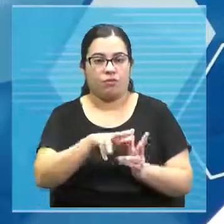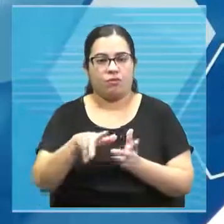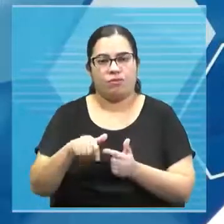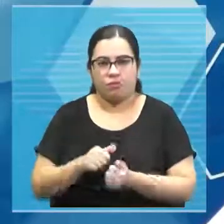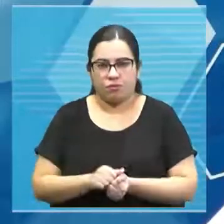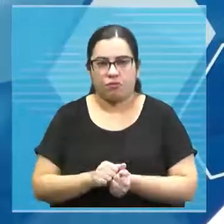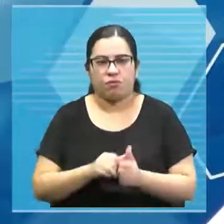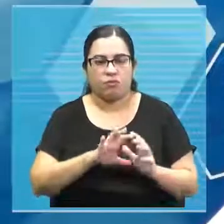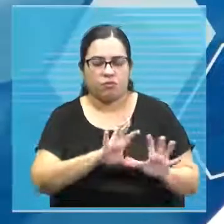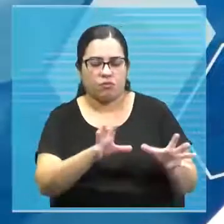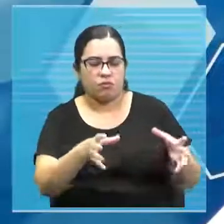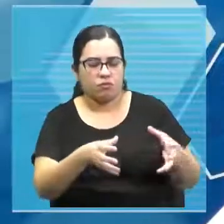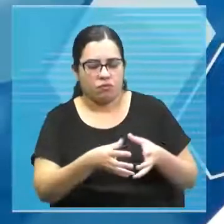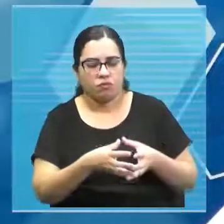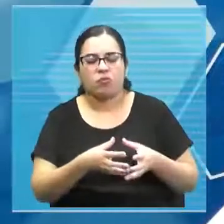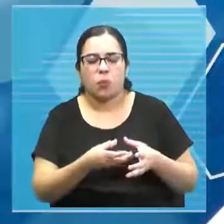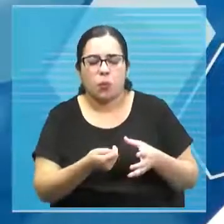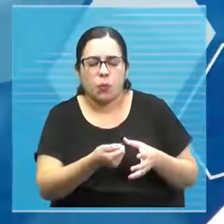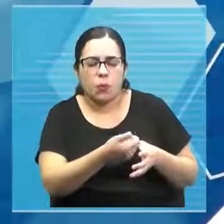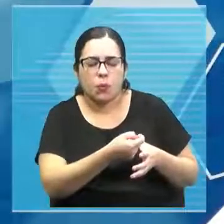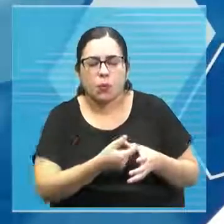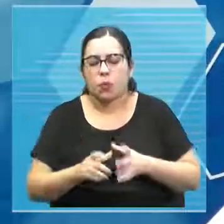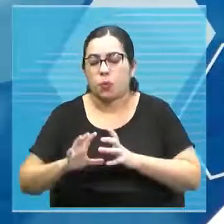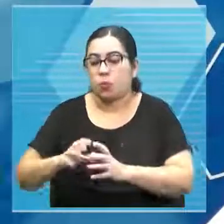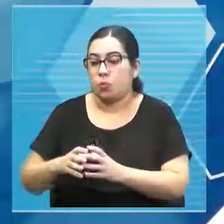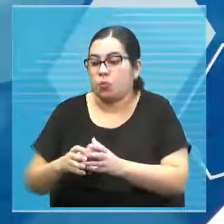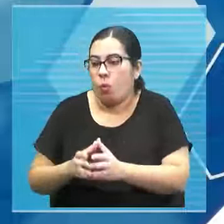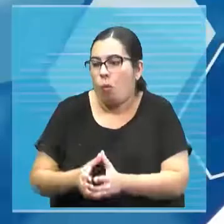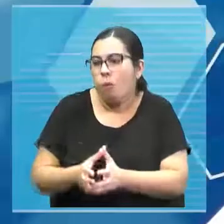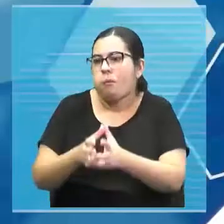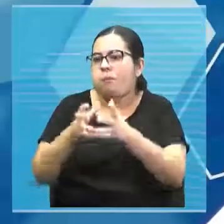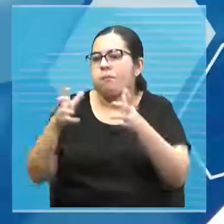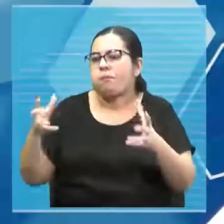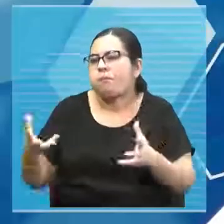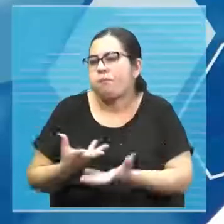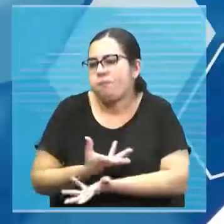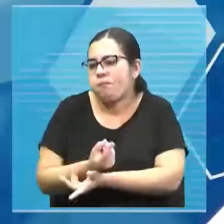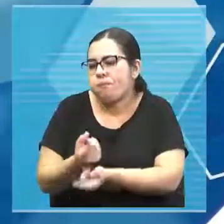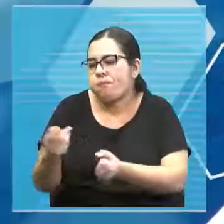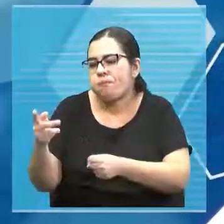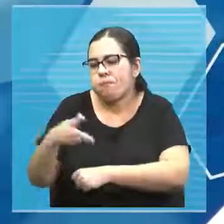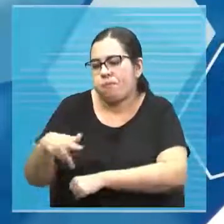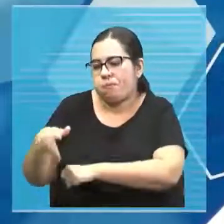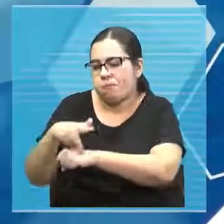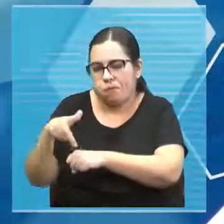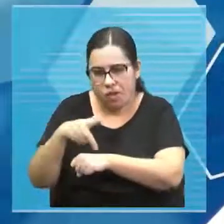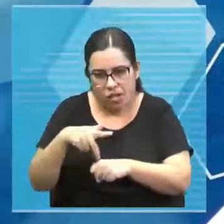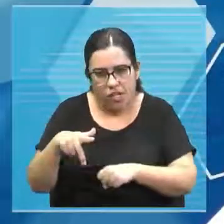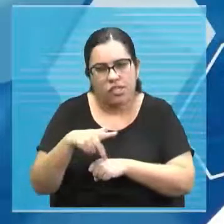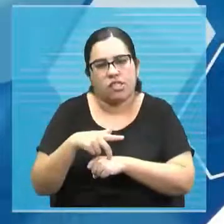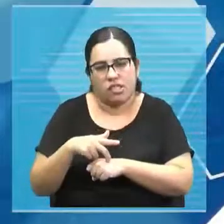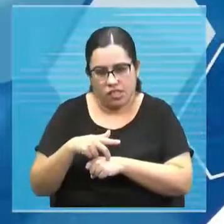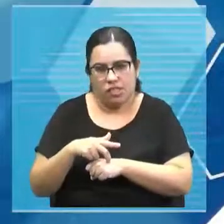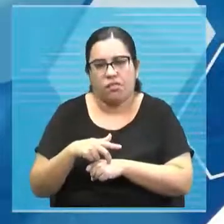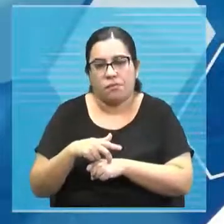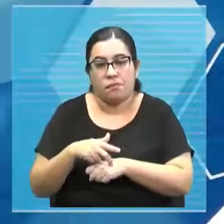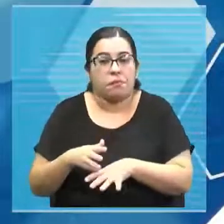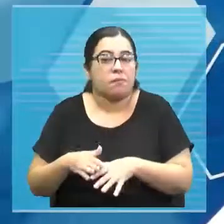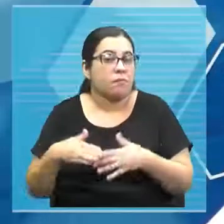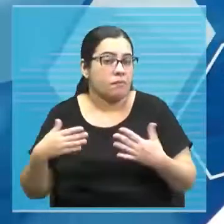um grupo composto por poucos países e um grupo composto por muitos países e